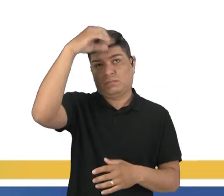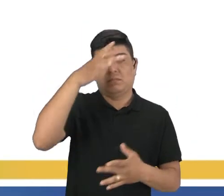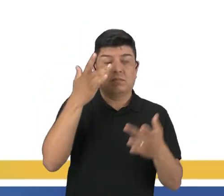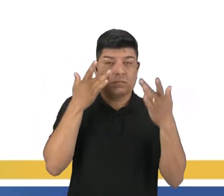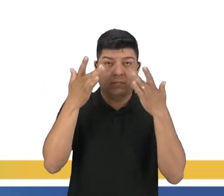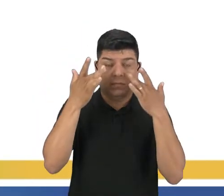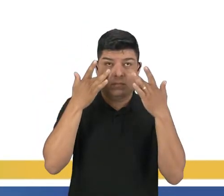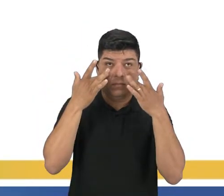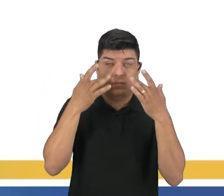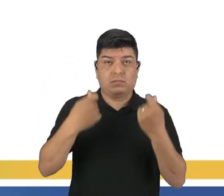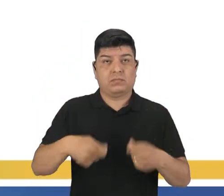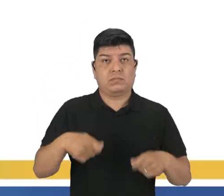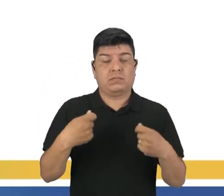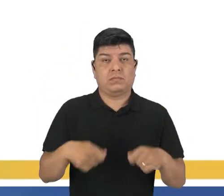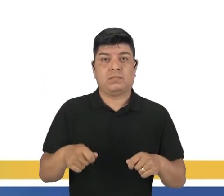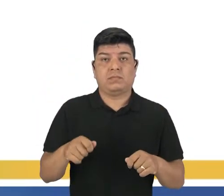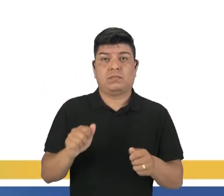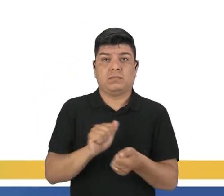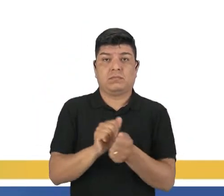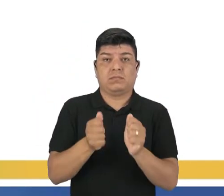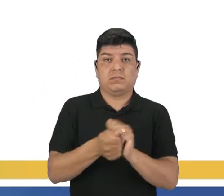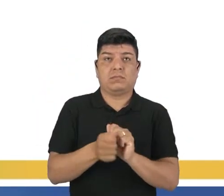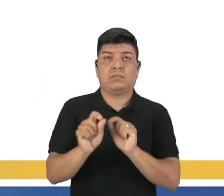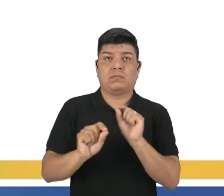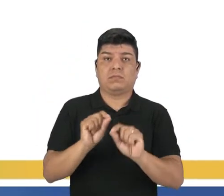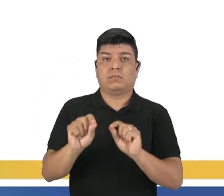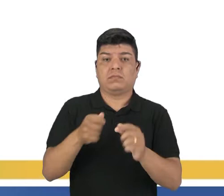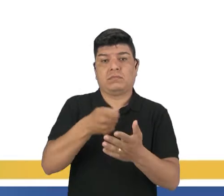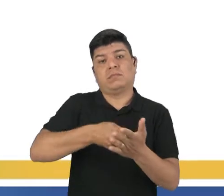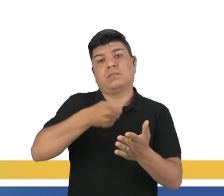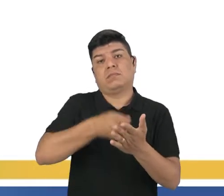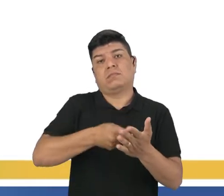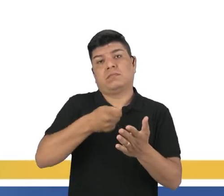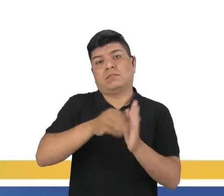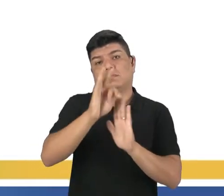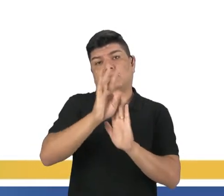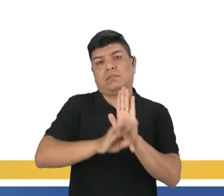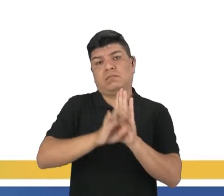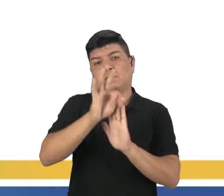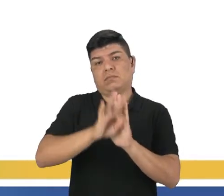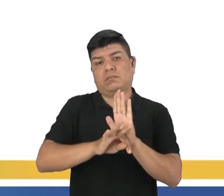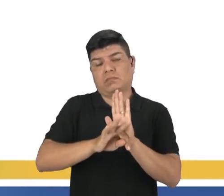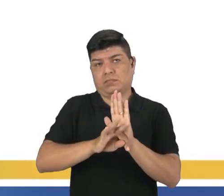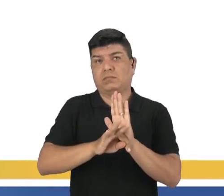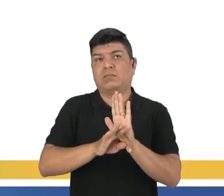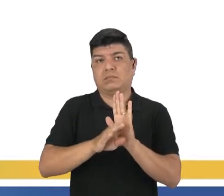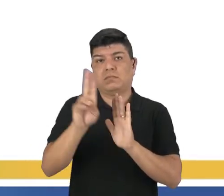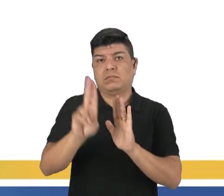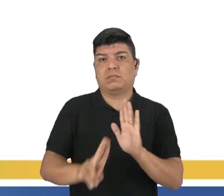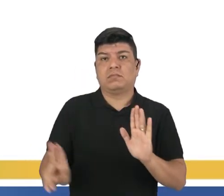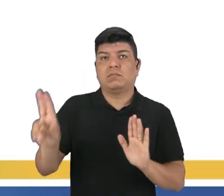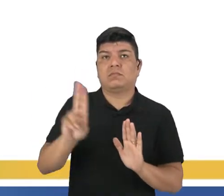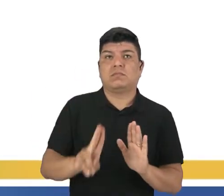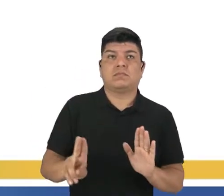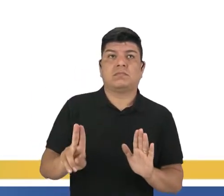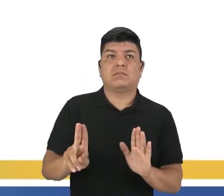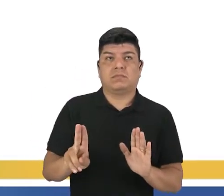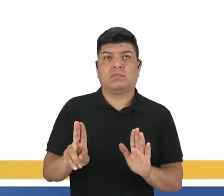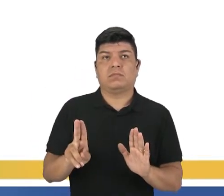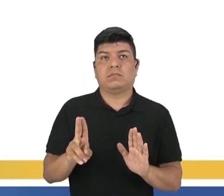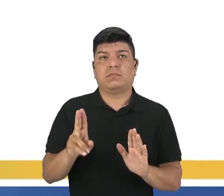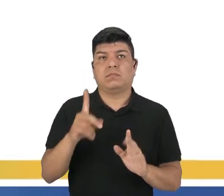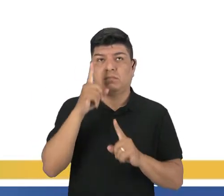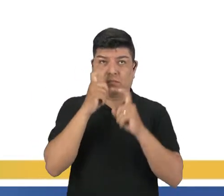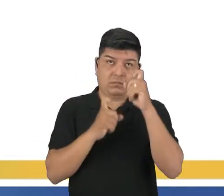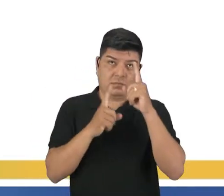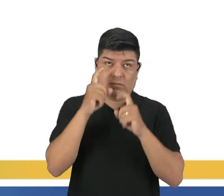A iluminação do teatro deve estar adequada às exigências do texto dramático. É utilizada como